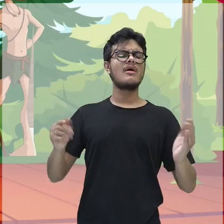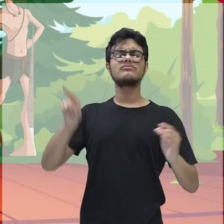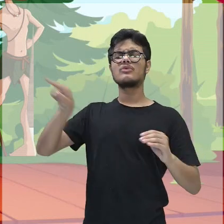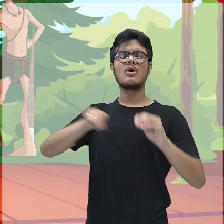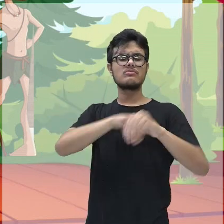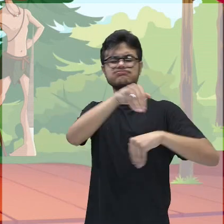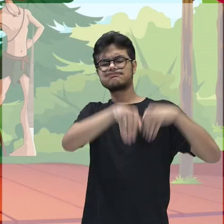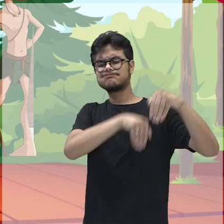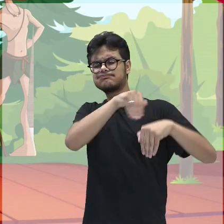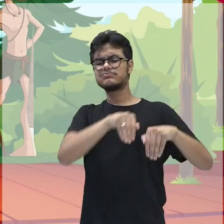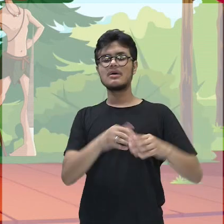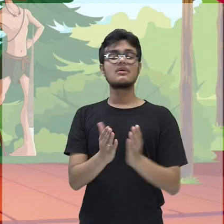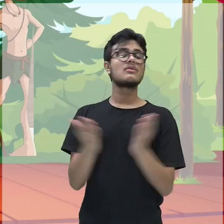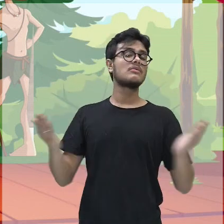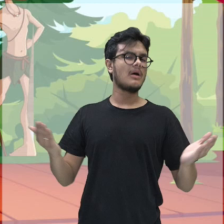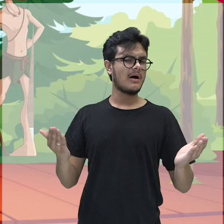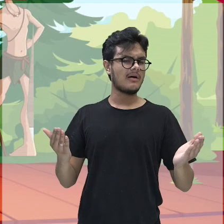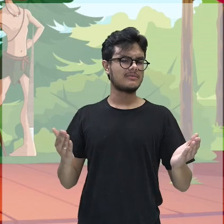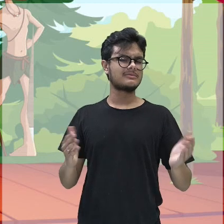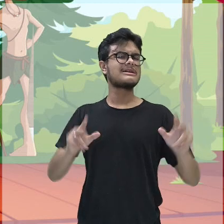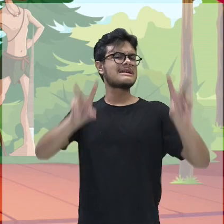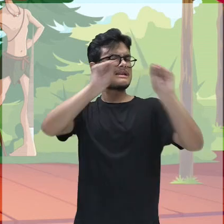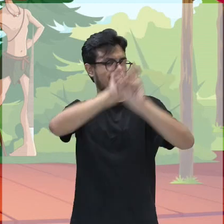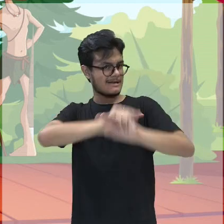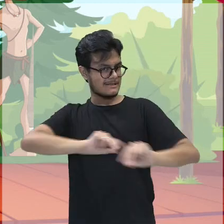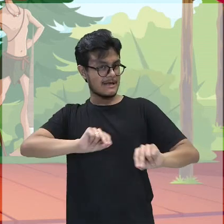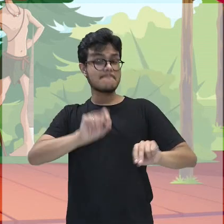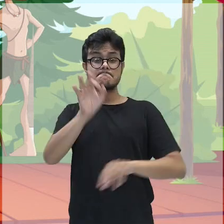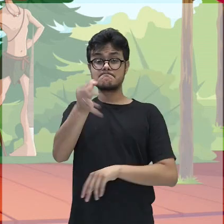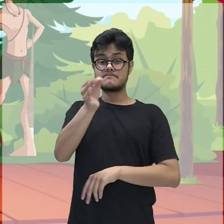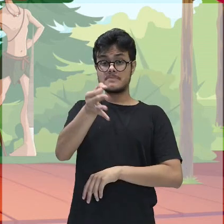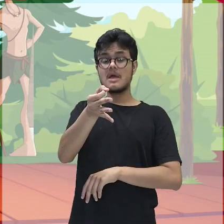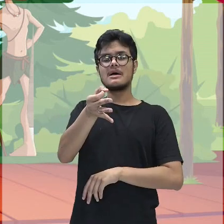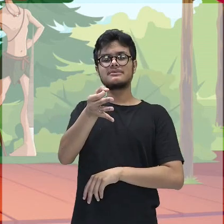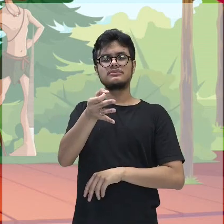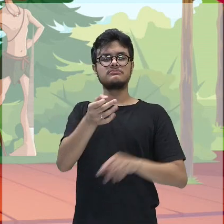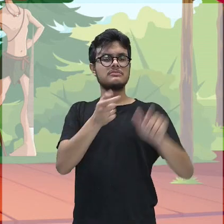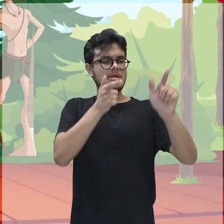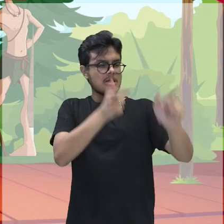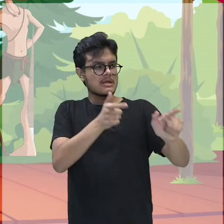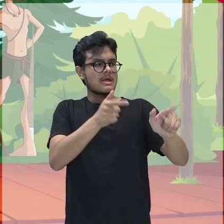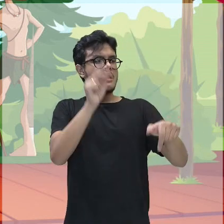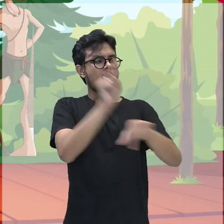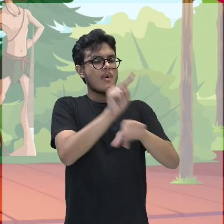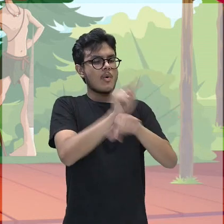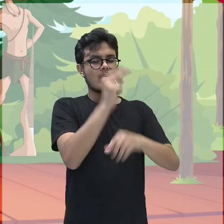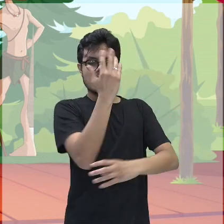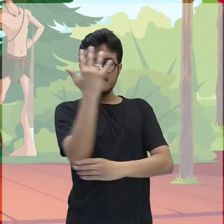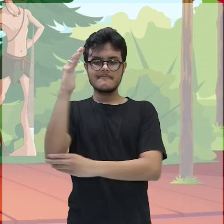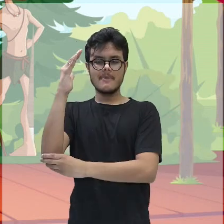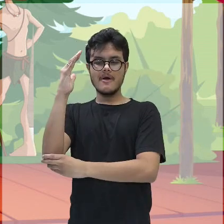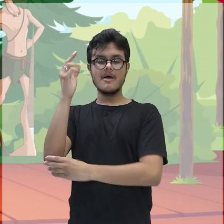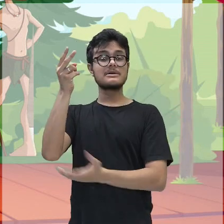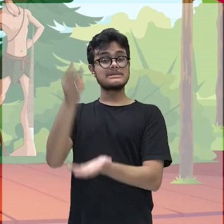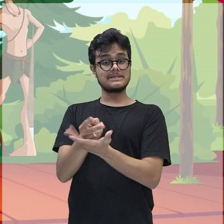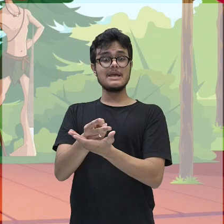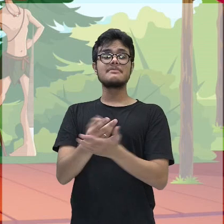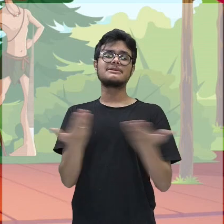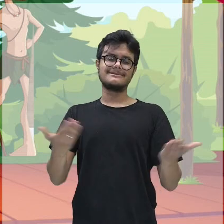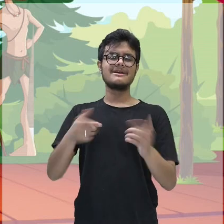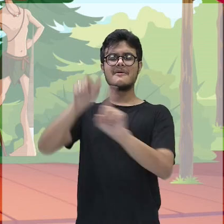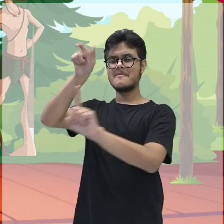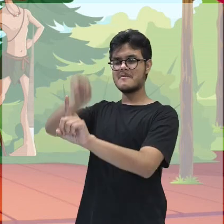Qual é a história do Curupira? É enganar os caçadores e a preservação da floresta, não é verdade? Então, o